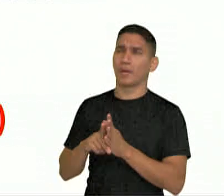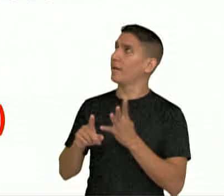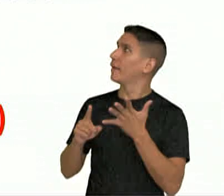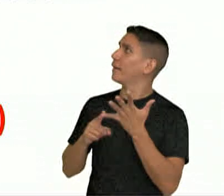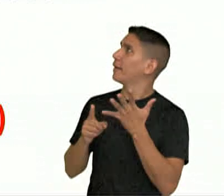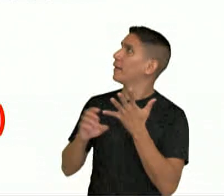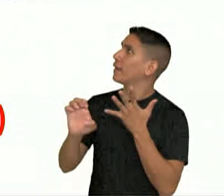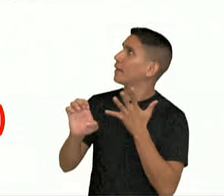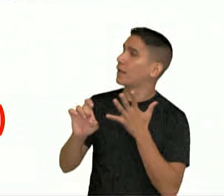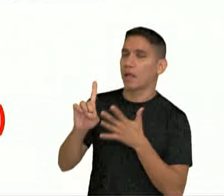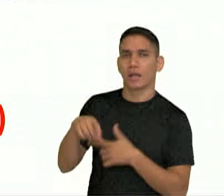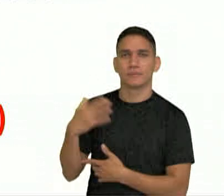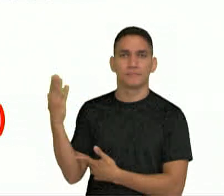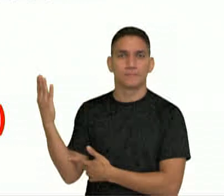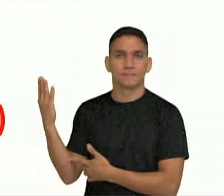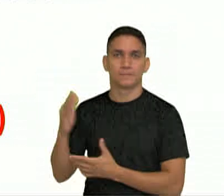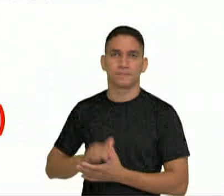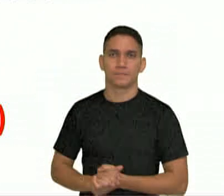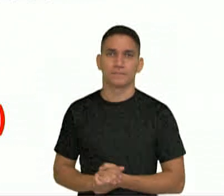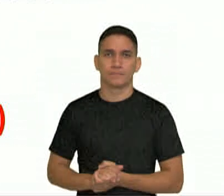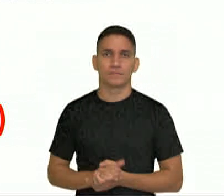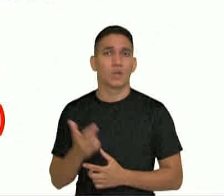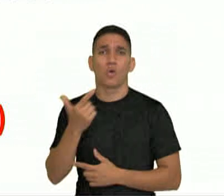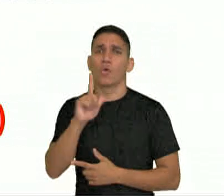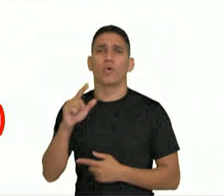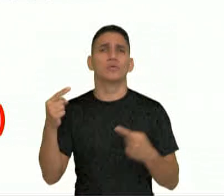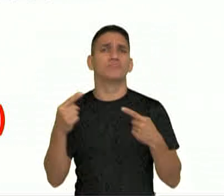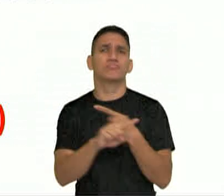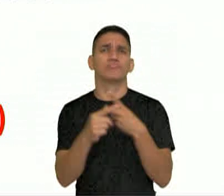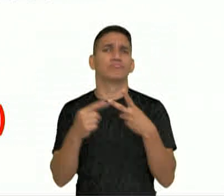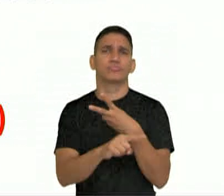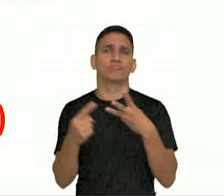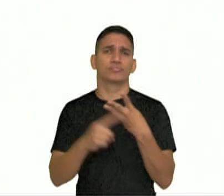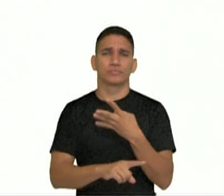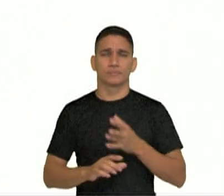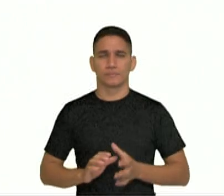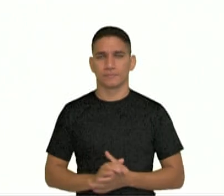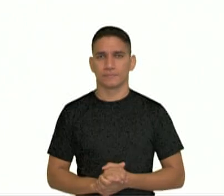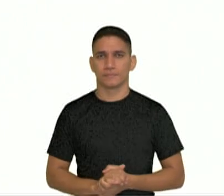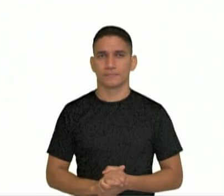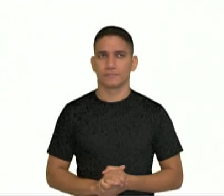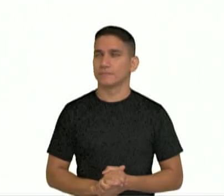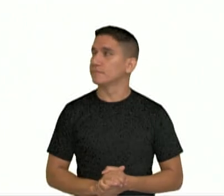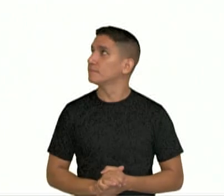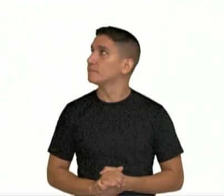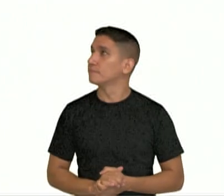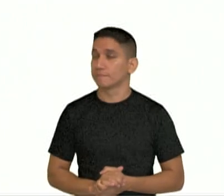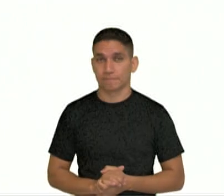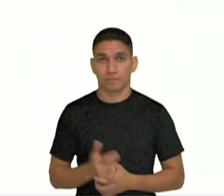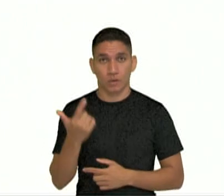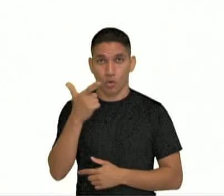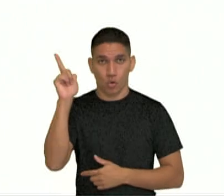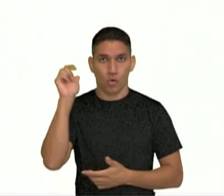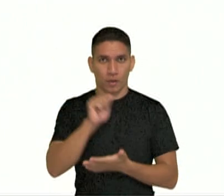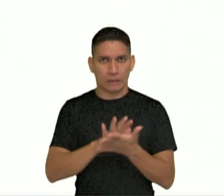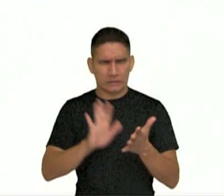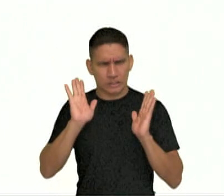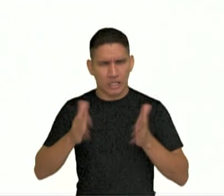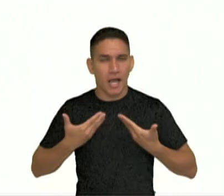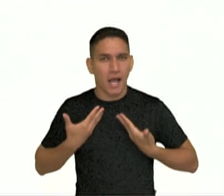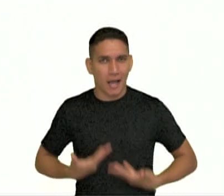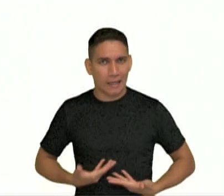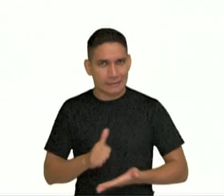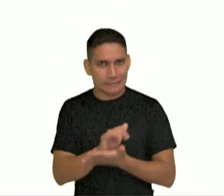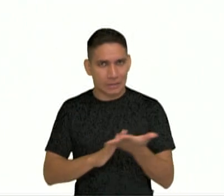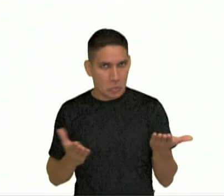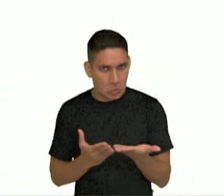azão, bezão, bezinho, cezão, cezinho. O resto vai dar outras alturas diferentes para a planta. Mais um, gente. Tá cansado de exercício por